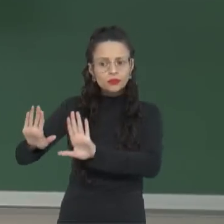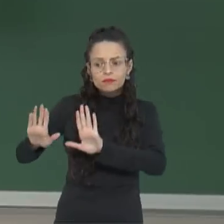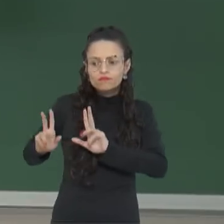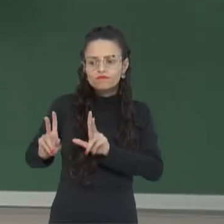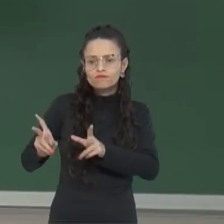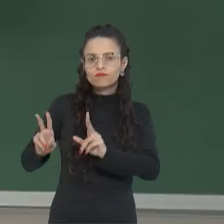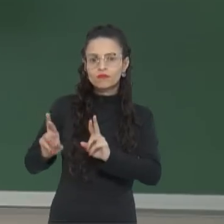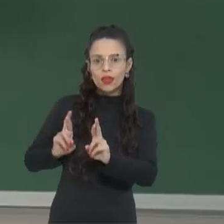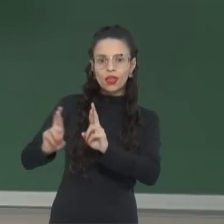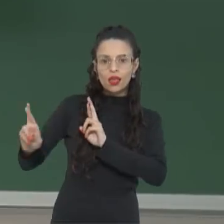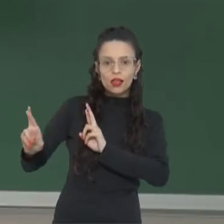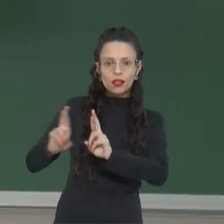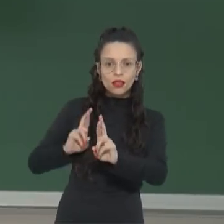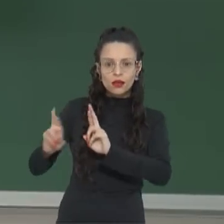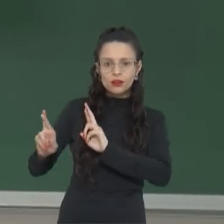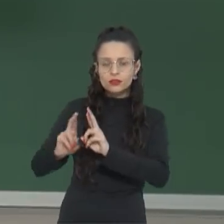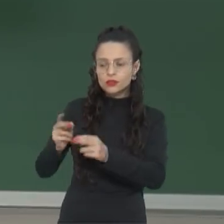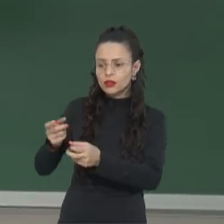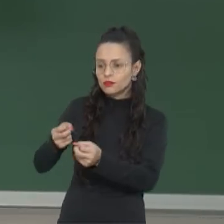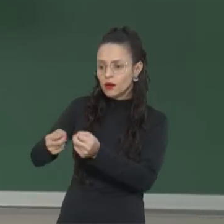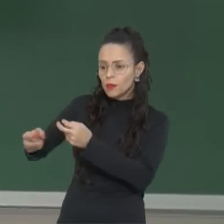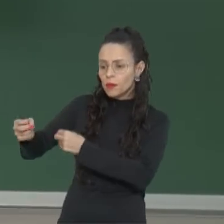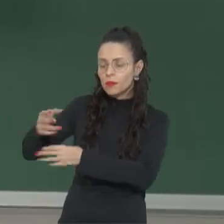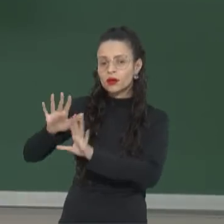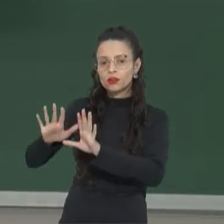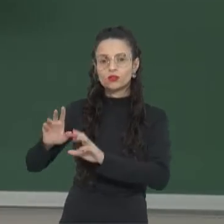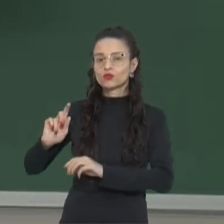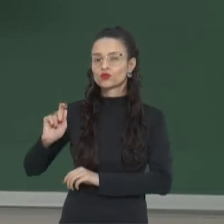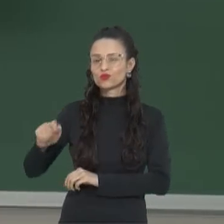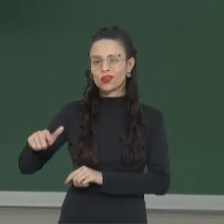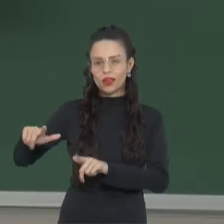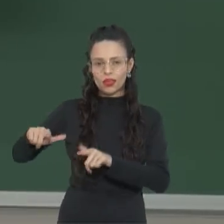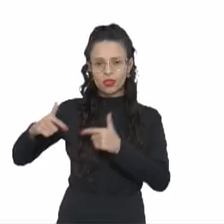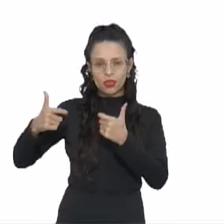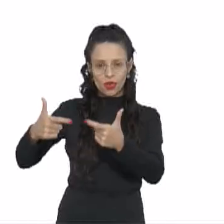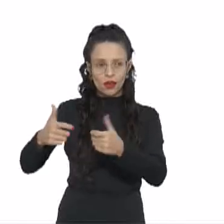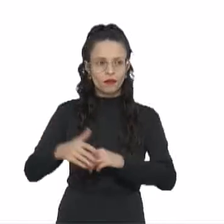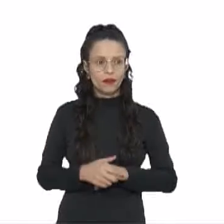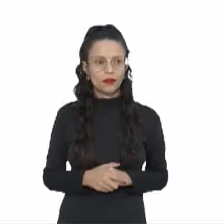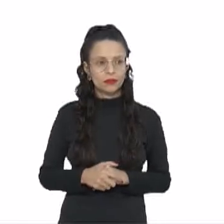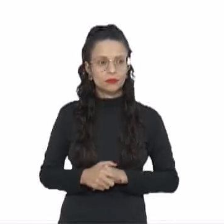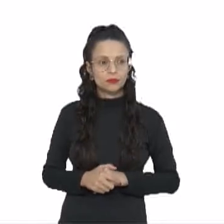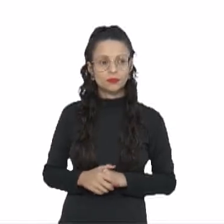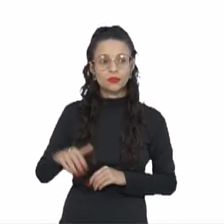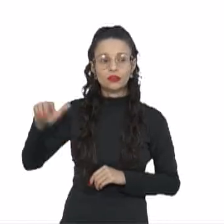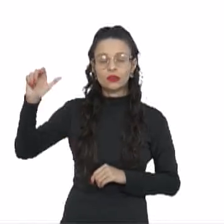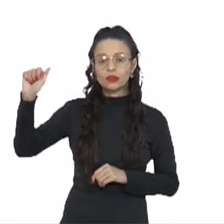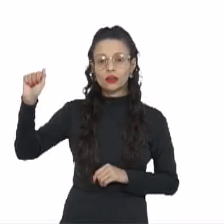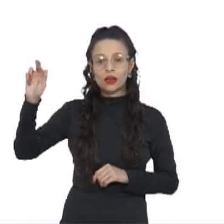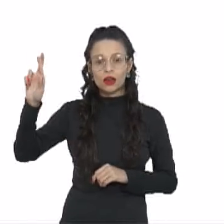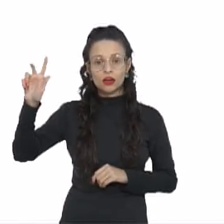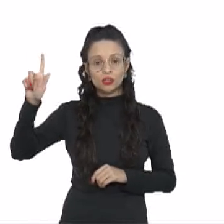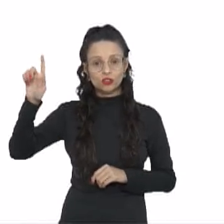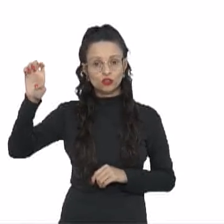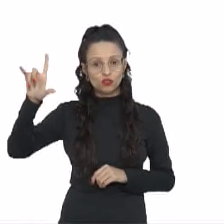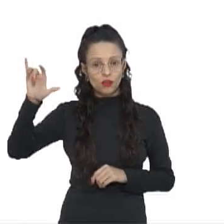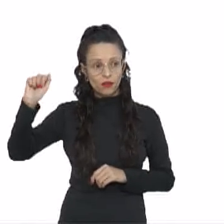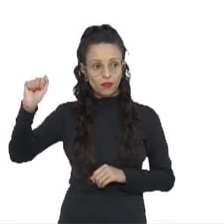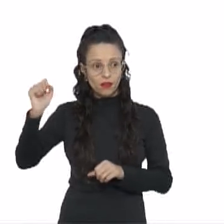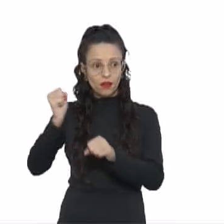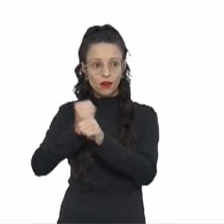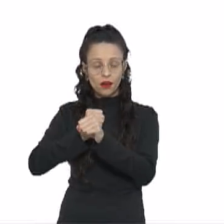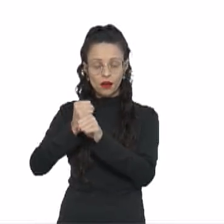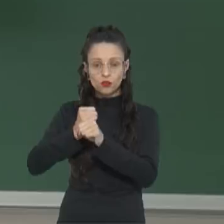manter relações comerciais e diplomáticas do que uma longa guerra. A Argélia em 62 é uma exceção aí.